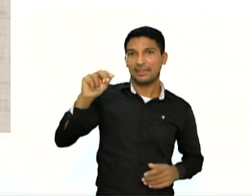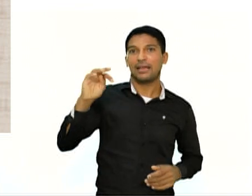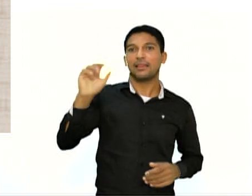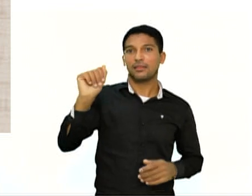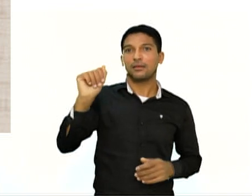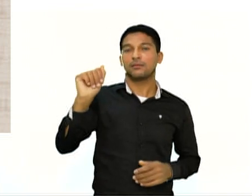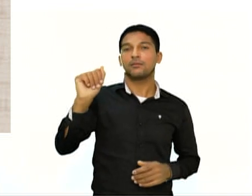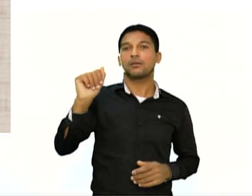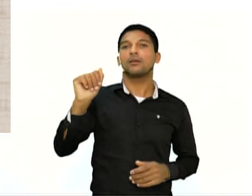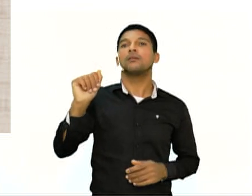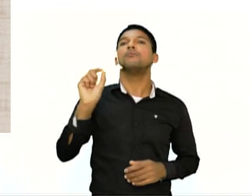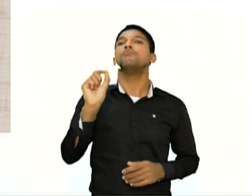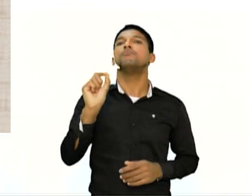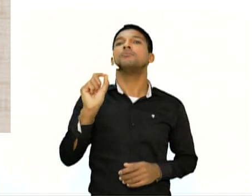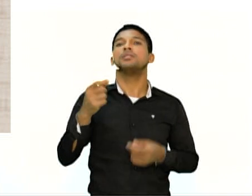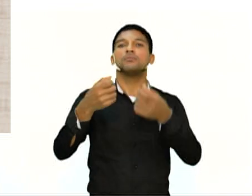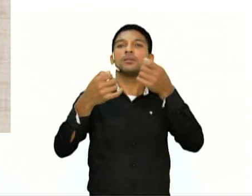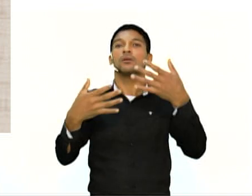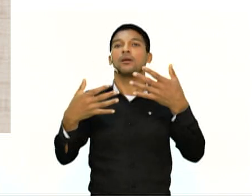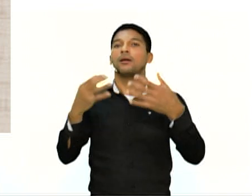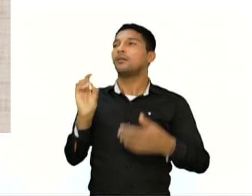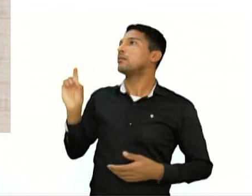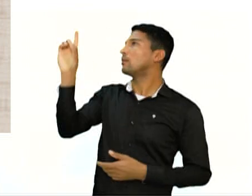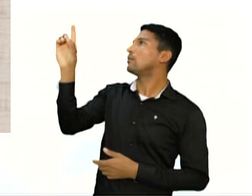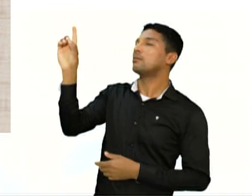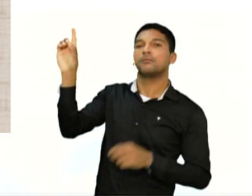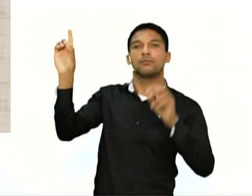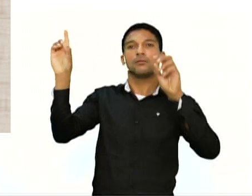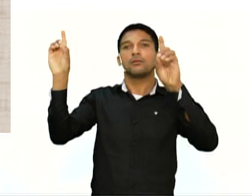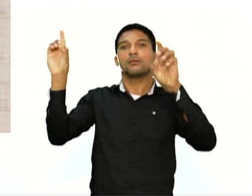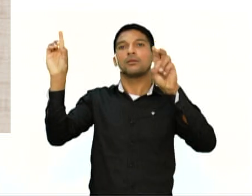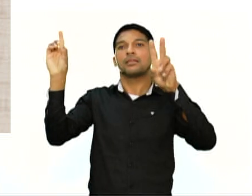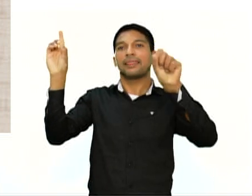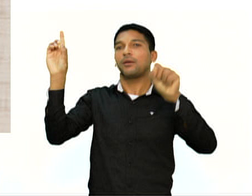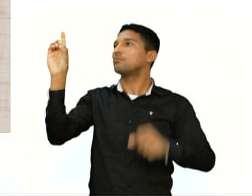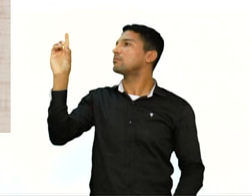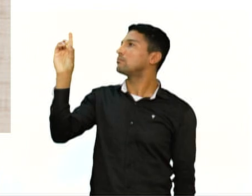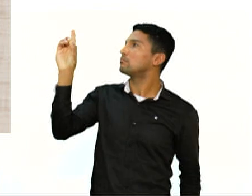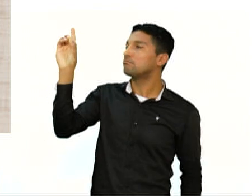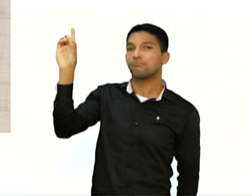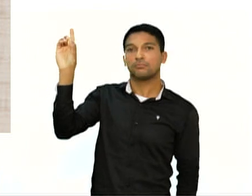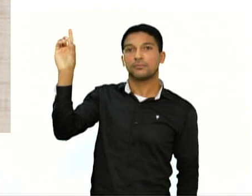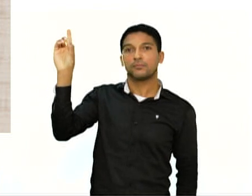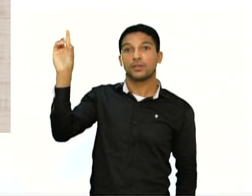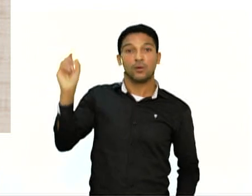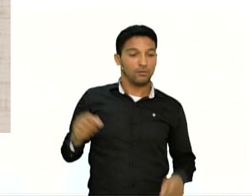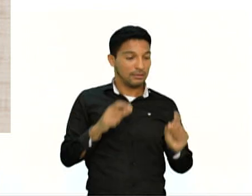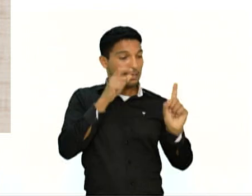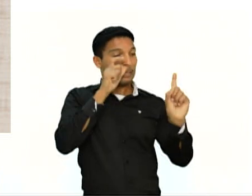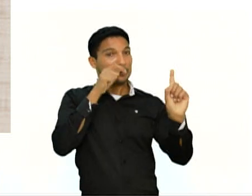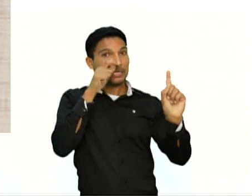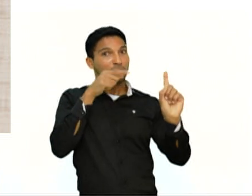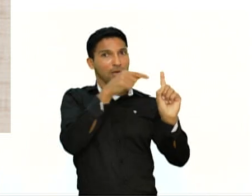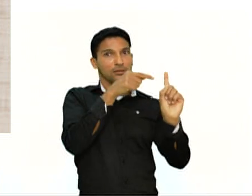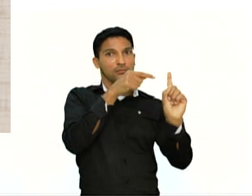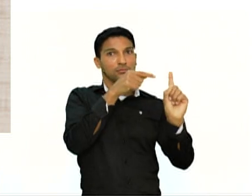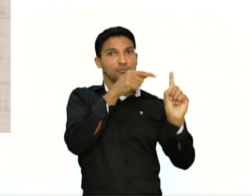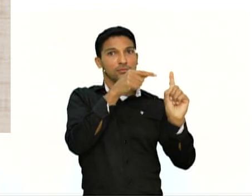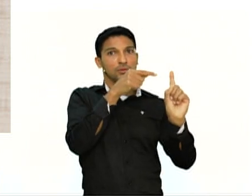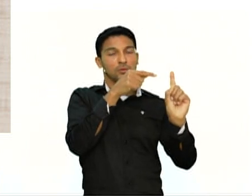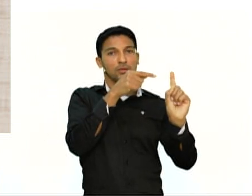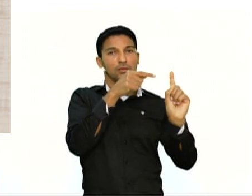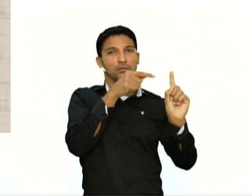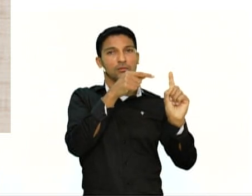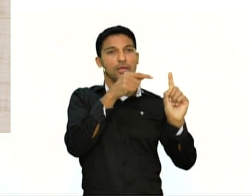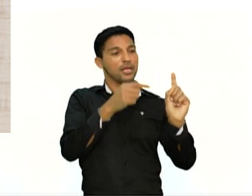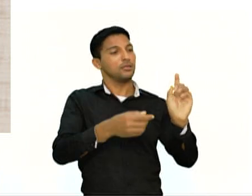colocar isso nas suas perspectivas, né, nos seus escritos, e vai utilizar isso para atestar, por exemplo, qual é o critério de